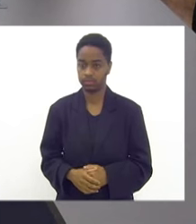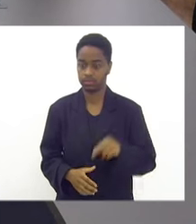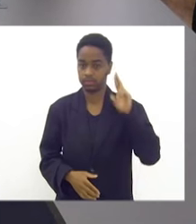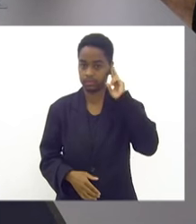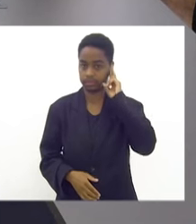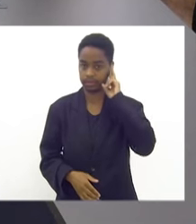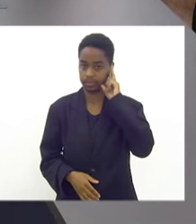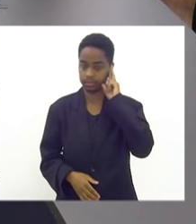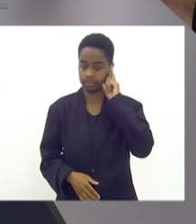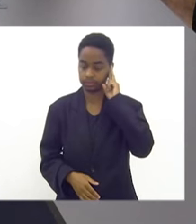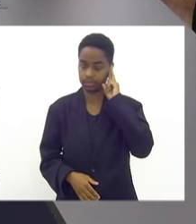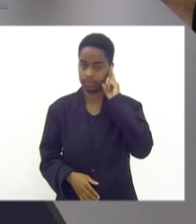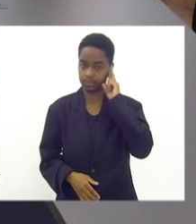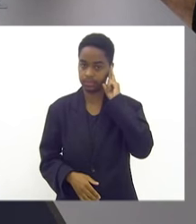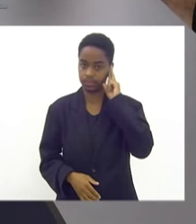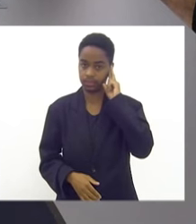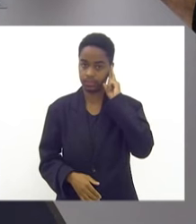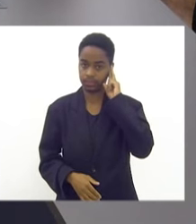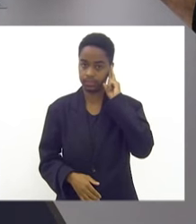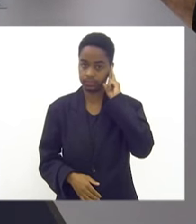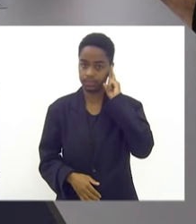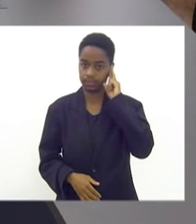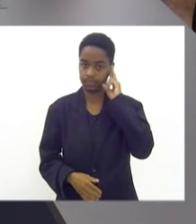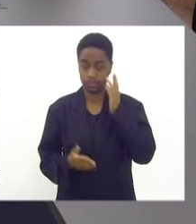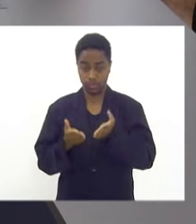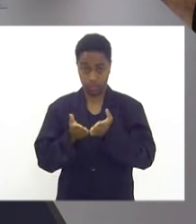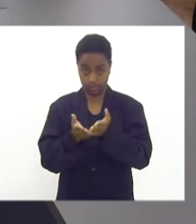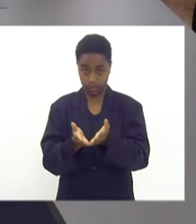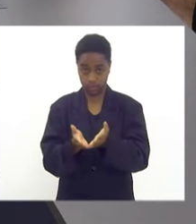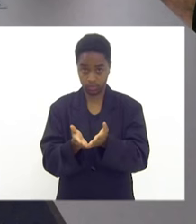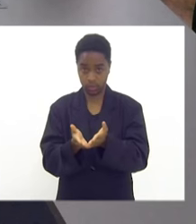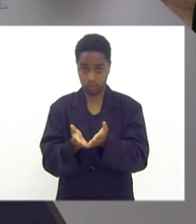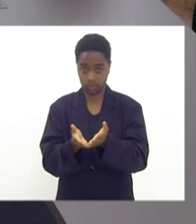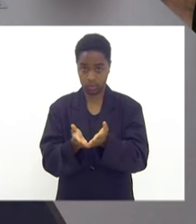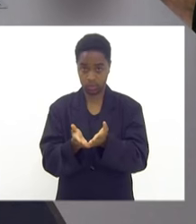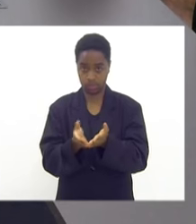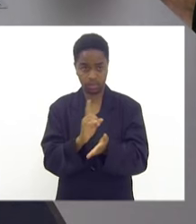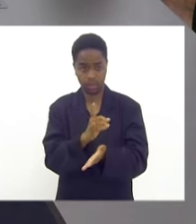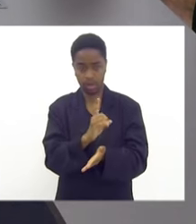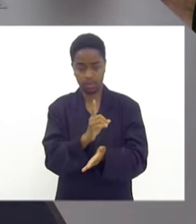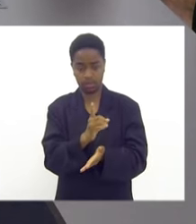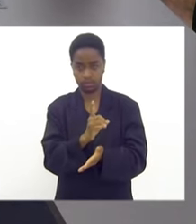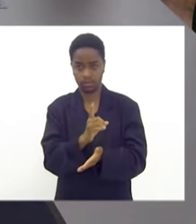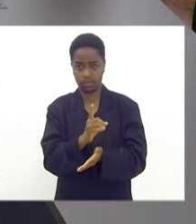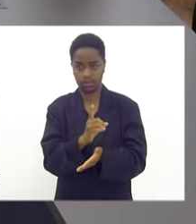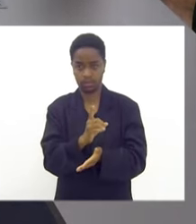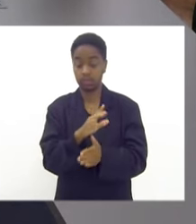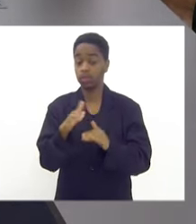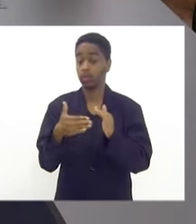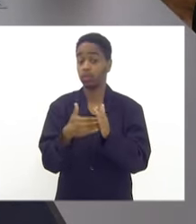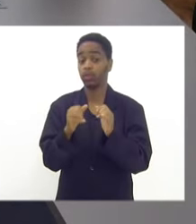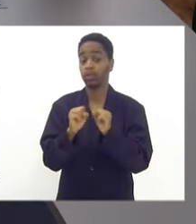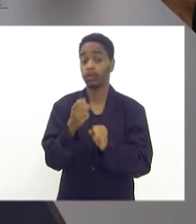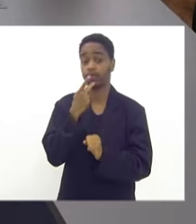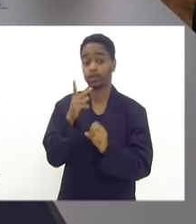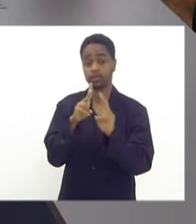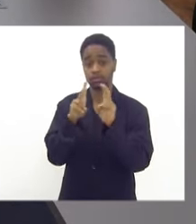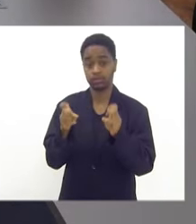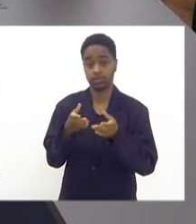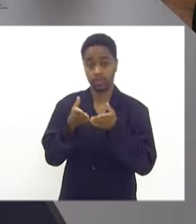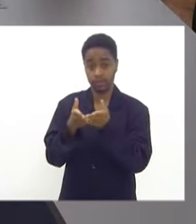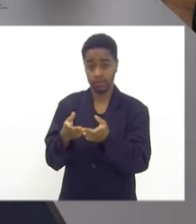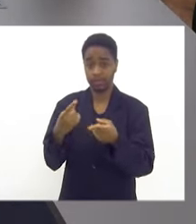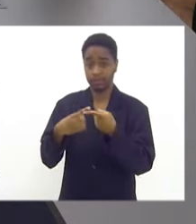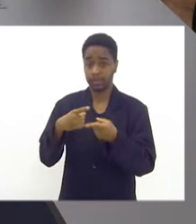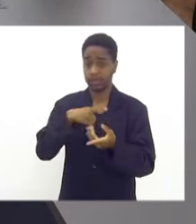poluição por segundo da ba de guai dos navios não de tudo não de tudo a gente pode falar de navio que são